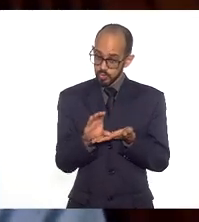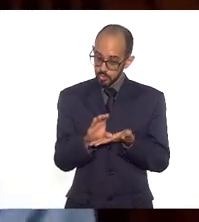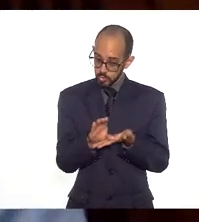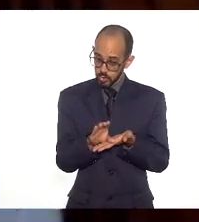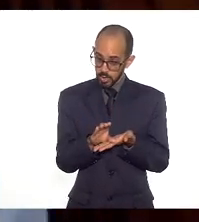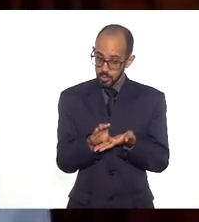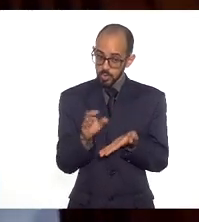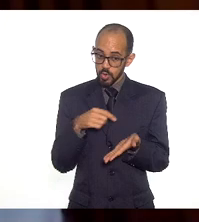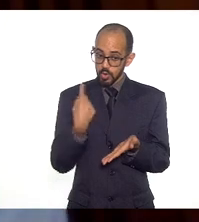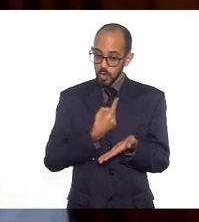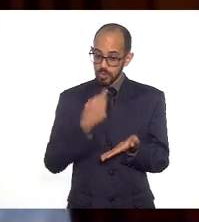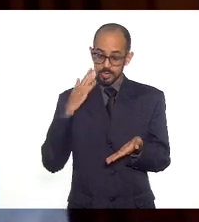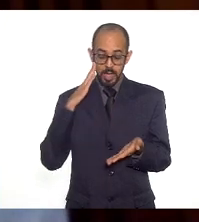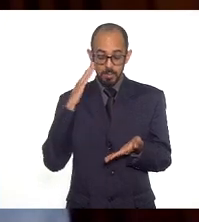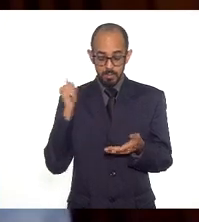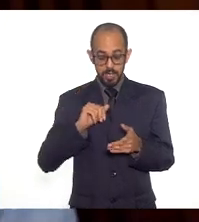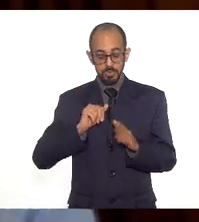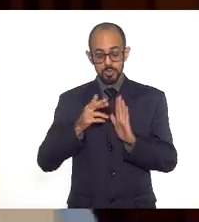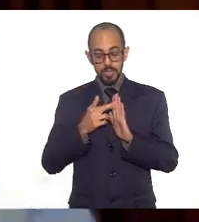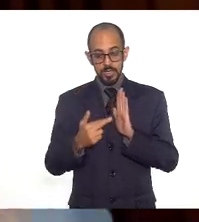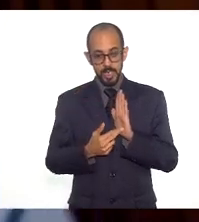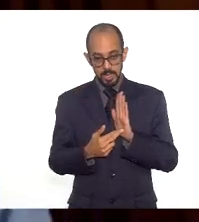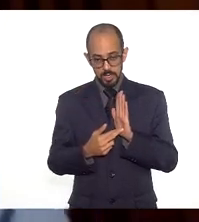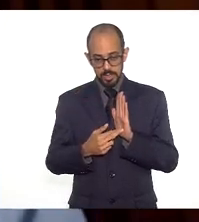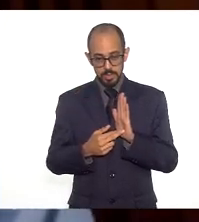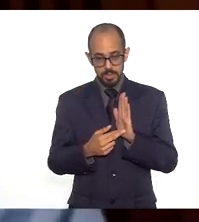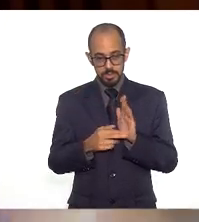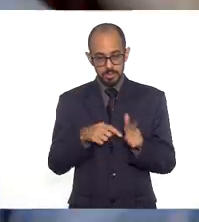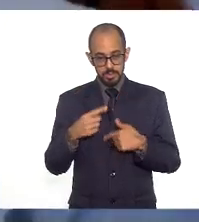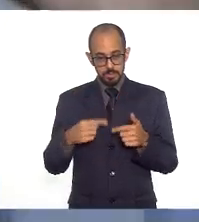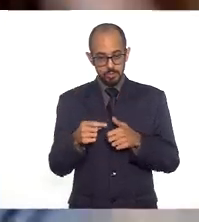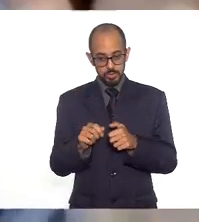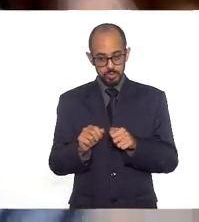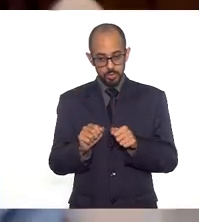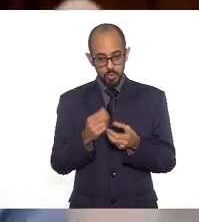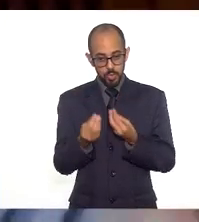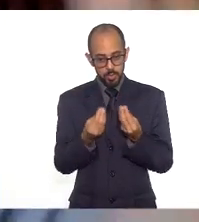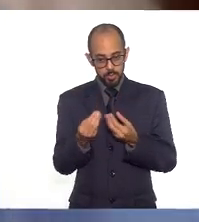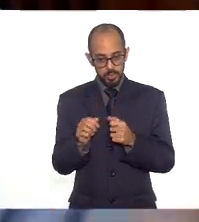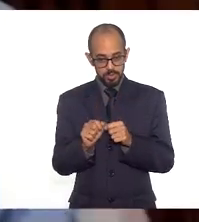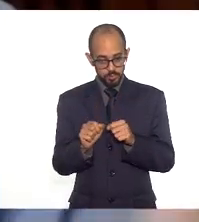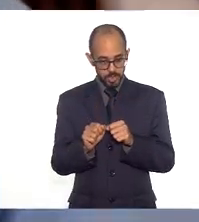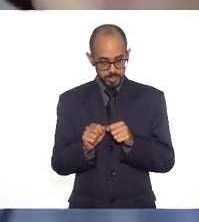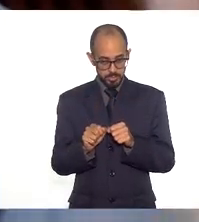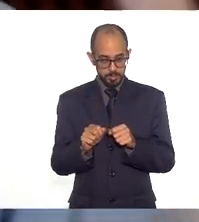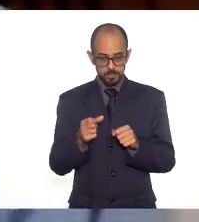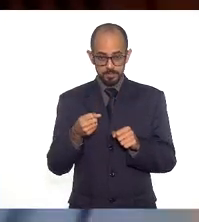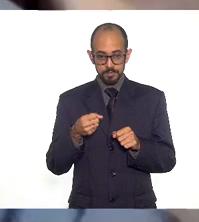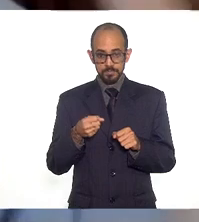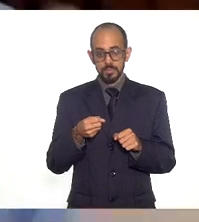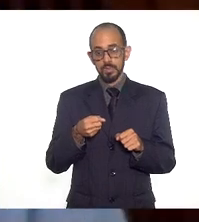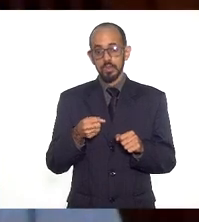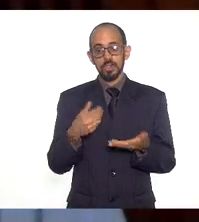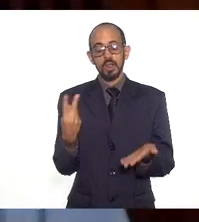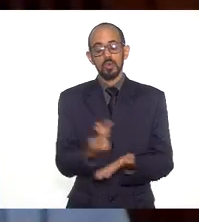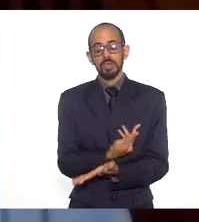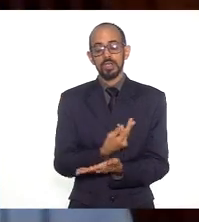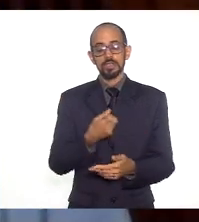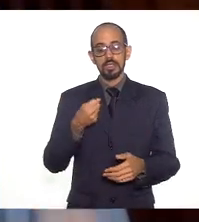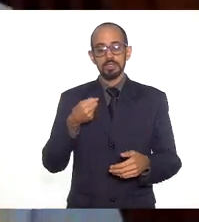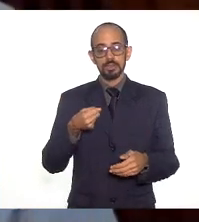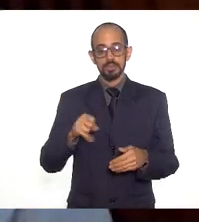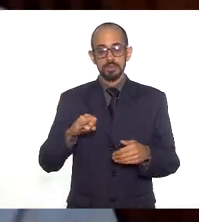do regimento o que se faz com a continuidade de um parecer de constitucionalidade. Por exemplo, o que, que acontece quando o parecer é